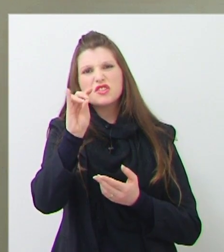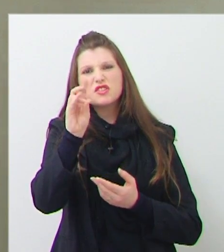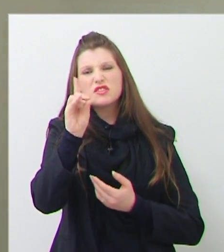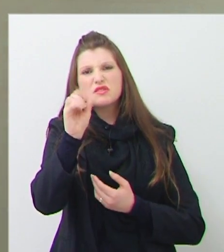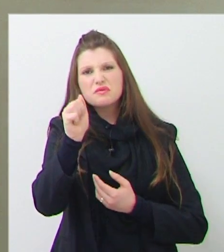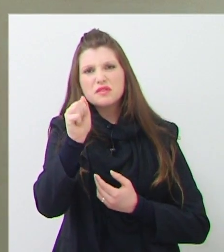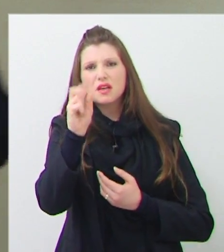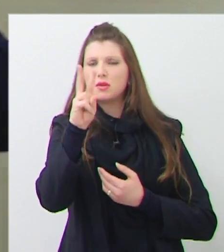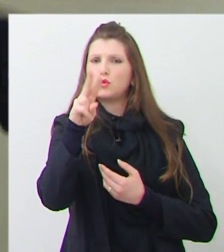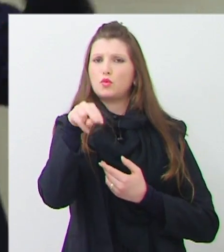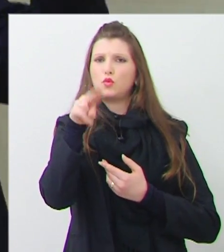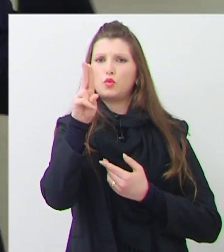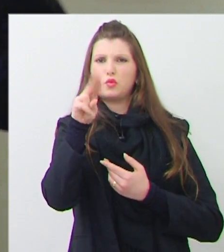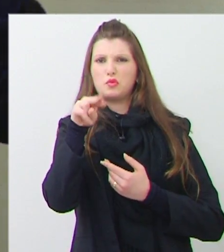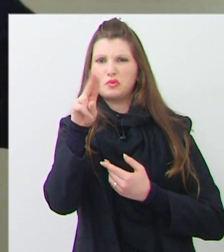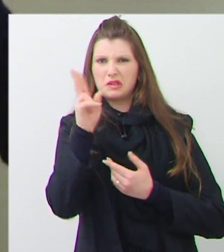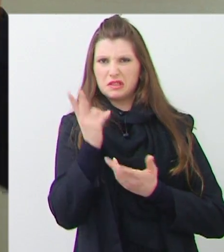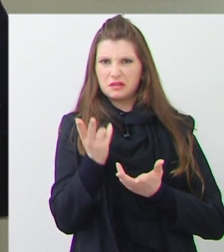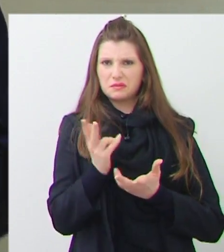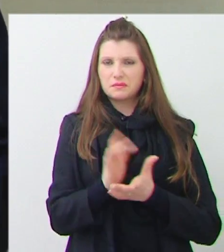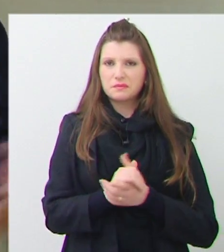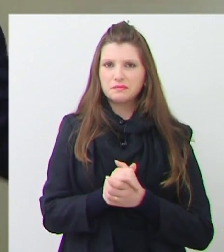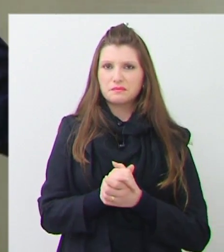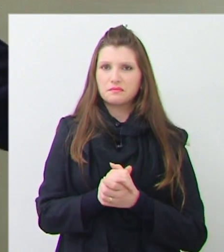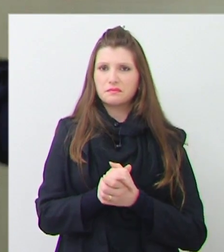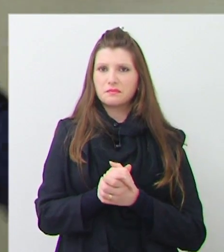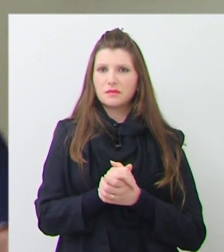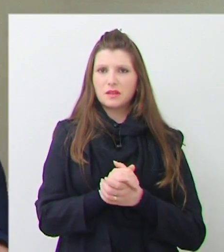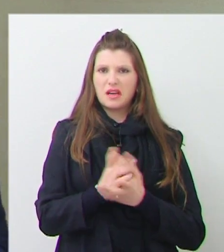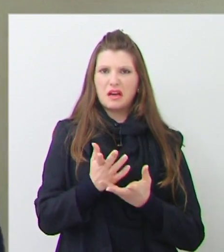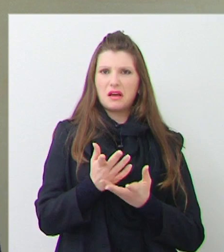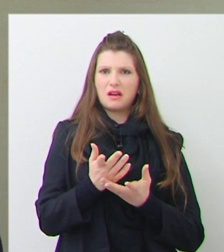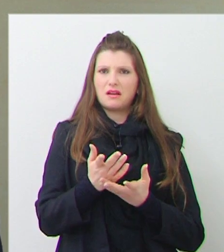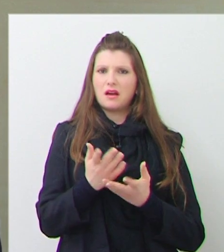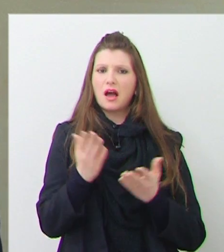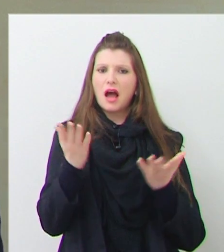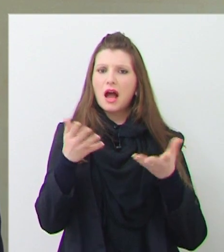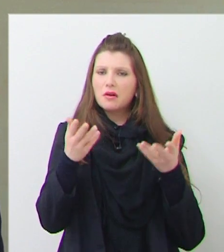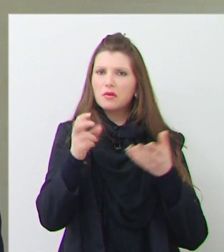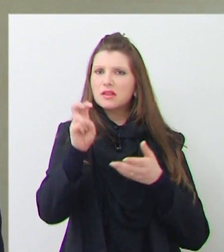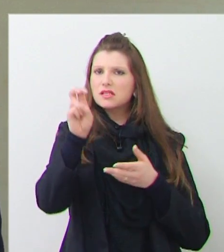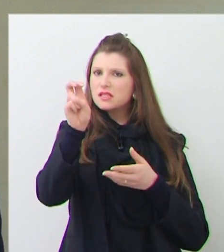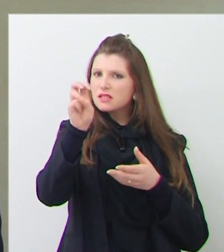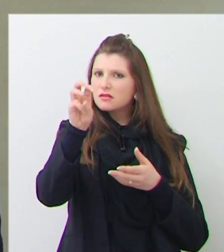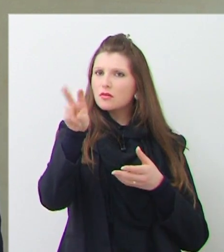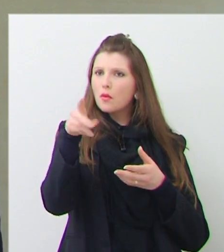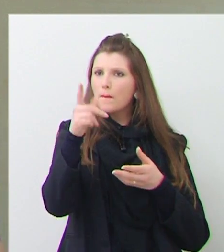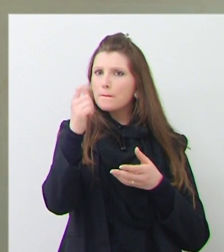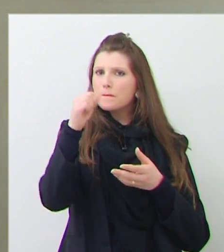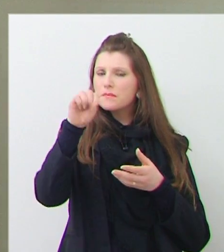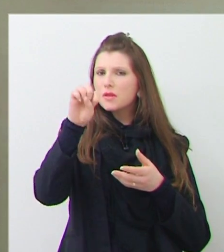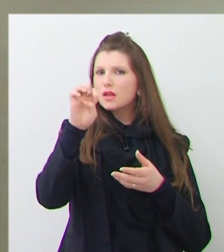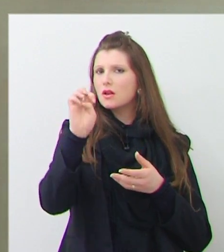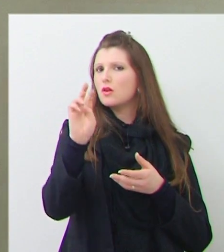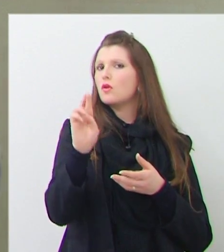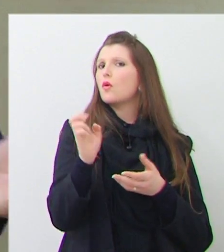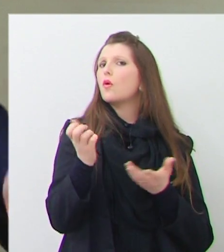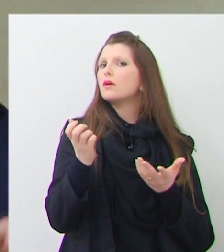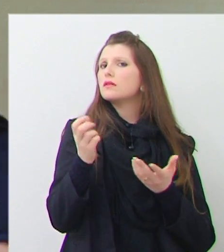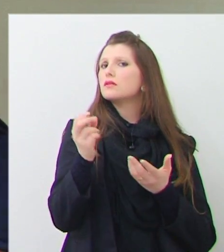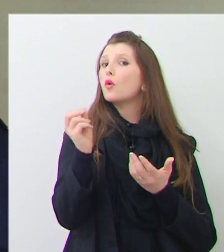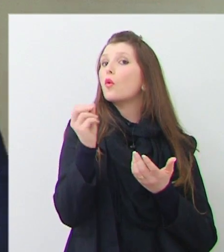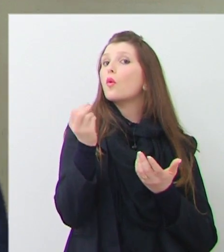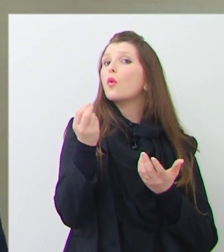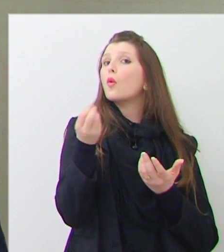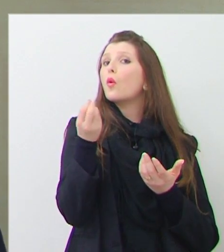Foi apurado um desvio lá, sei lá. Mas foi comentado que tinha dívida de 5 milhões e meio. Tudo começou depois que eu